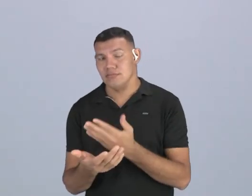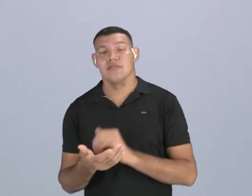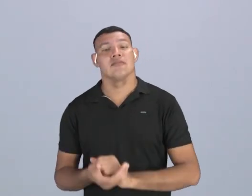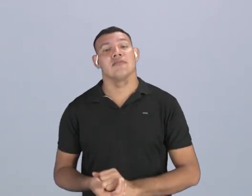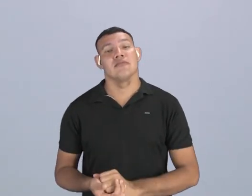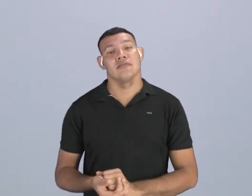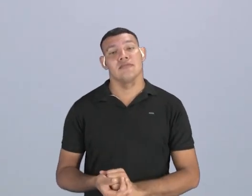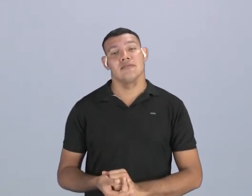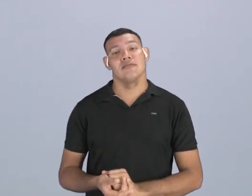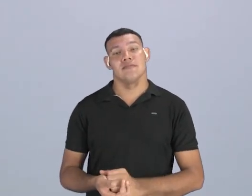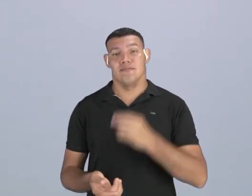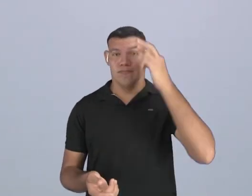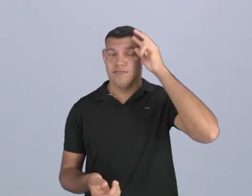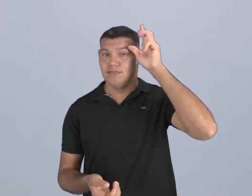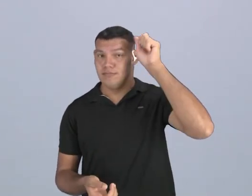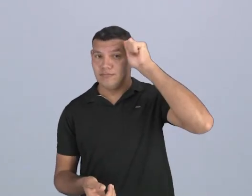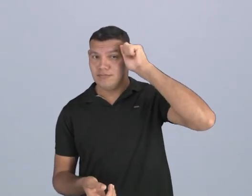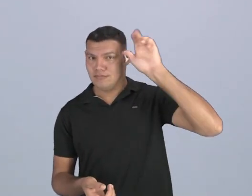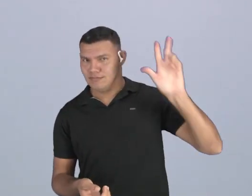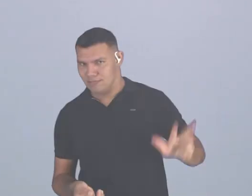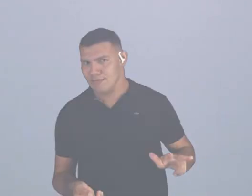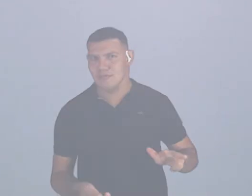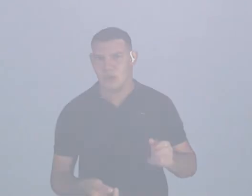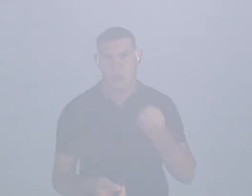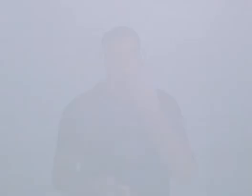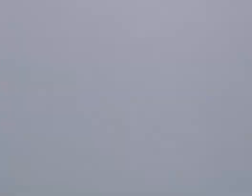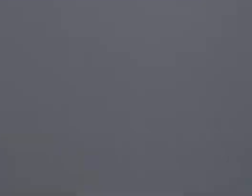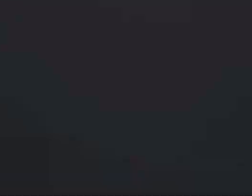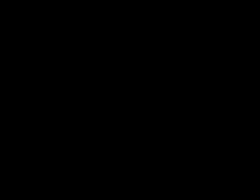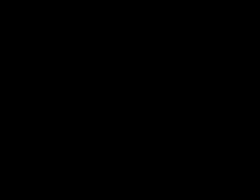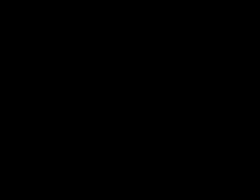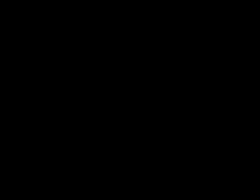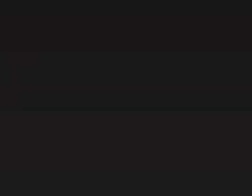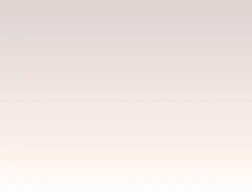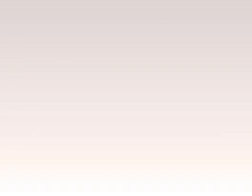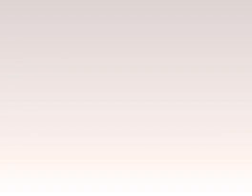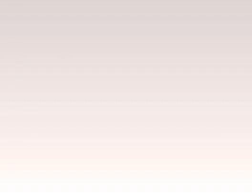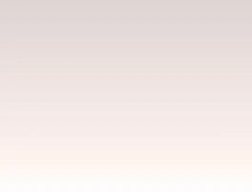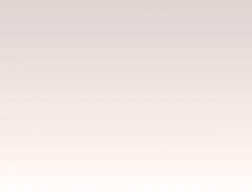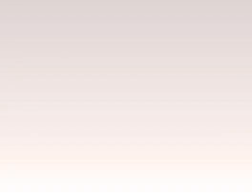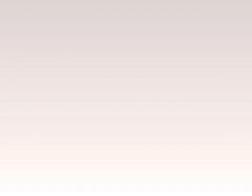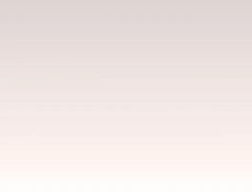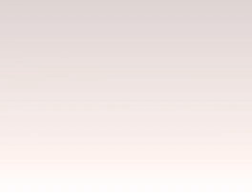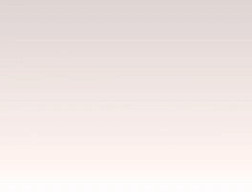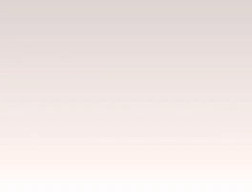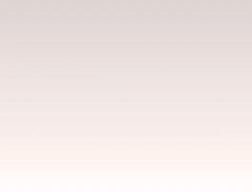fique aí ligadinho e bons estudos para você!